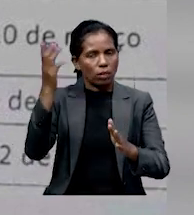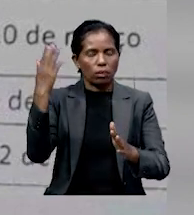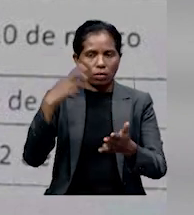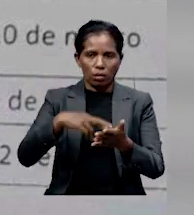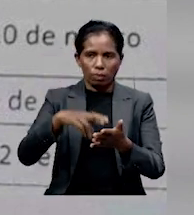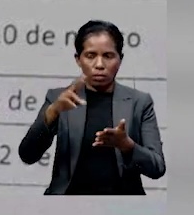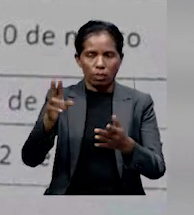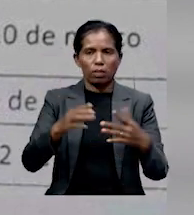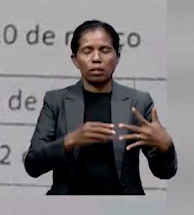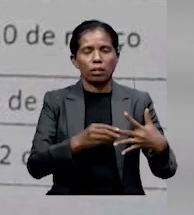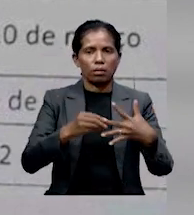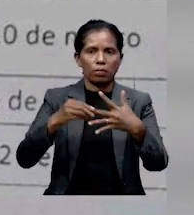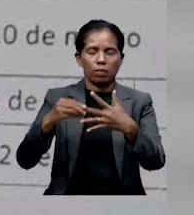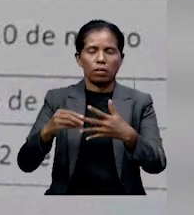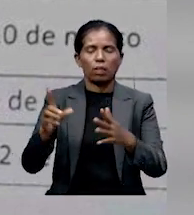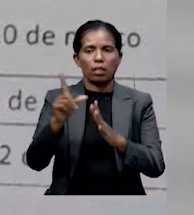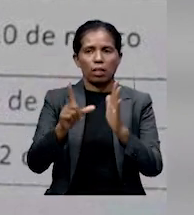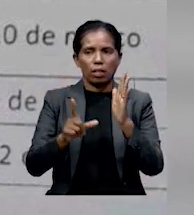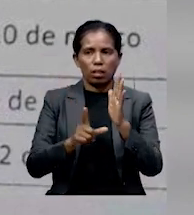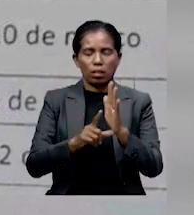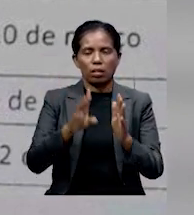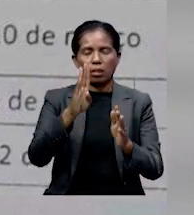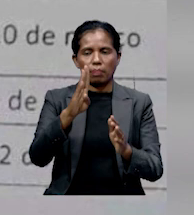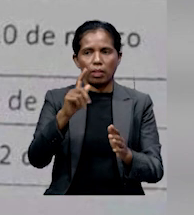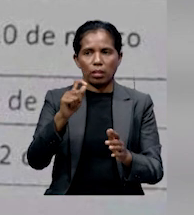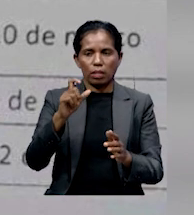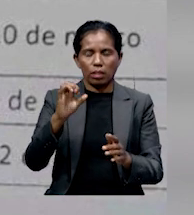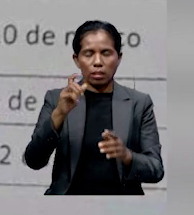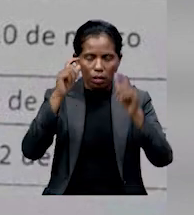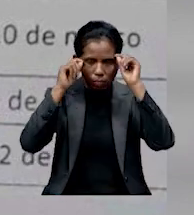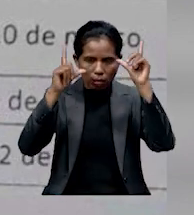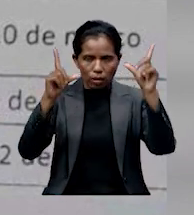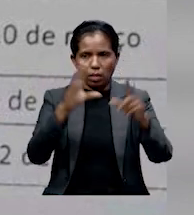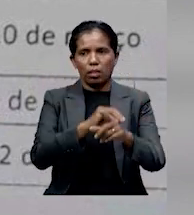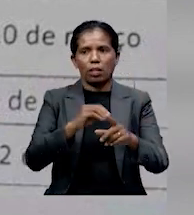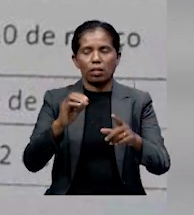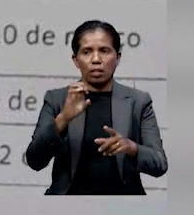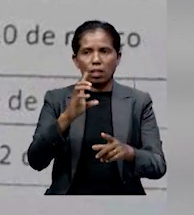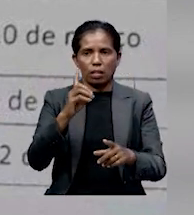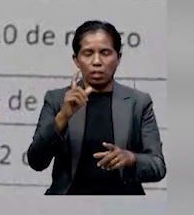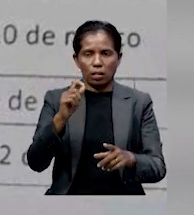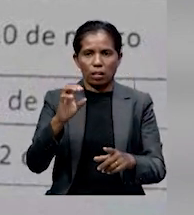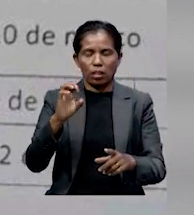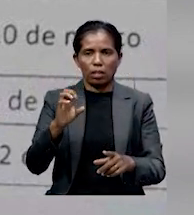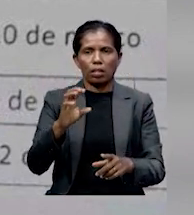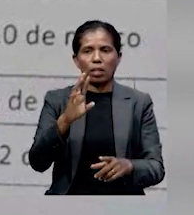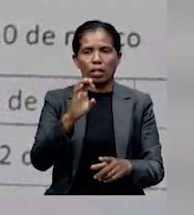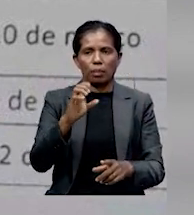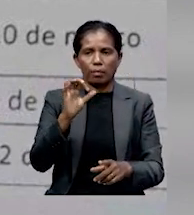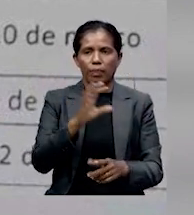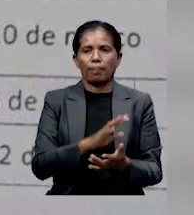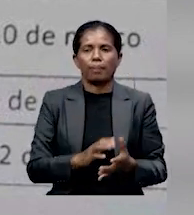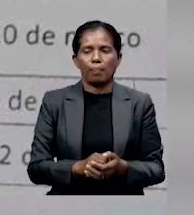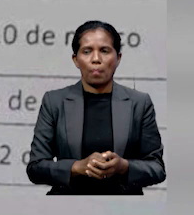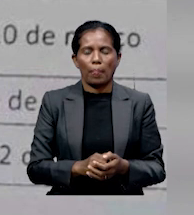aprovado, liu hanesan decreto ba B Timor-Leste empresa pública, ho editeli EP. Mas bem, sociedade